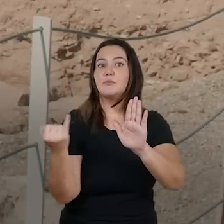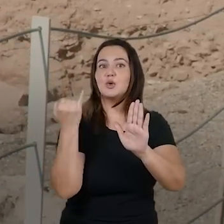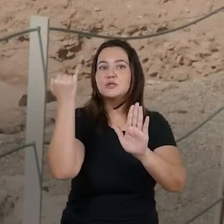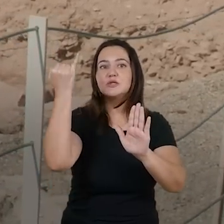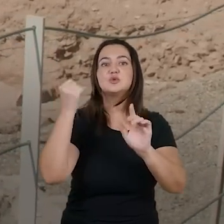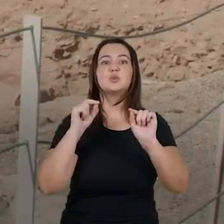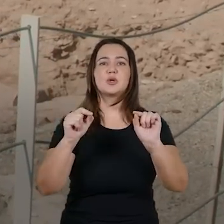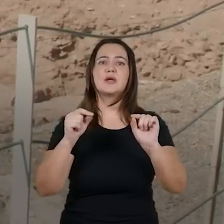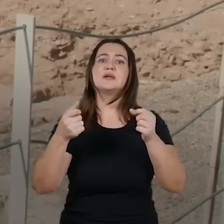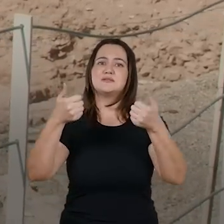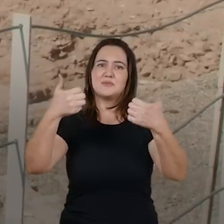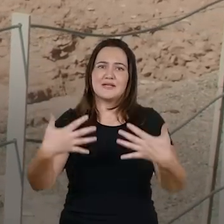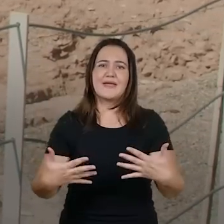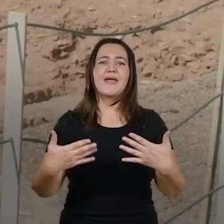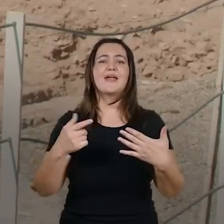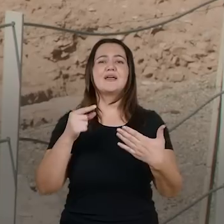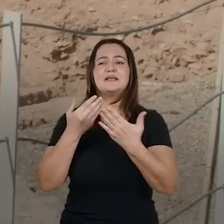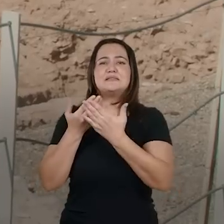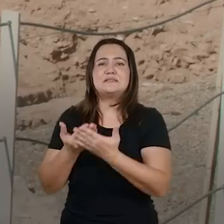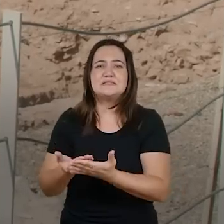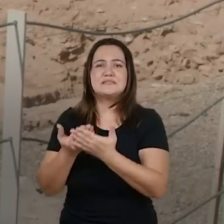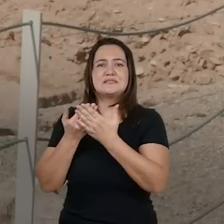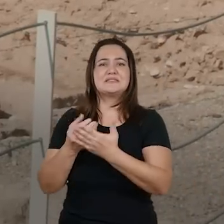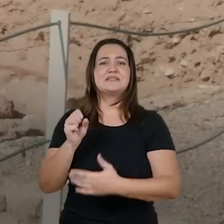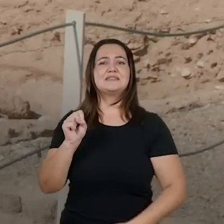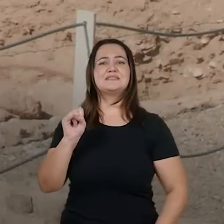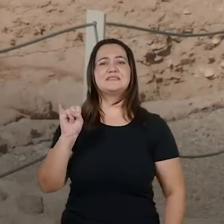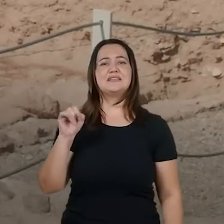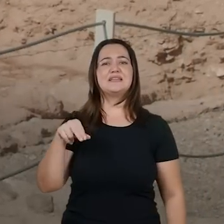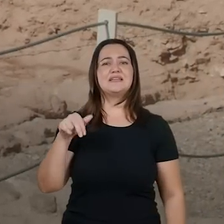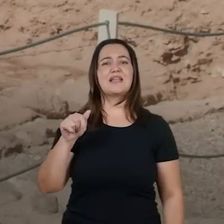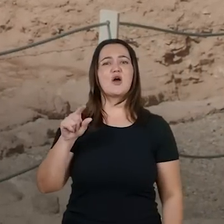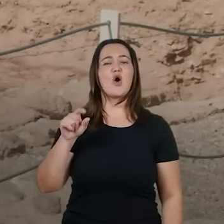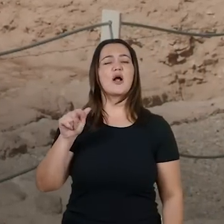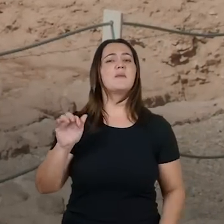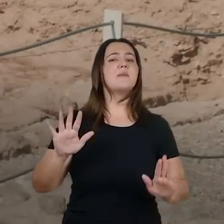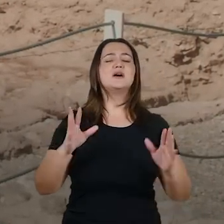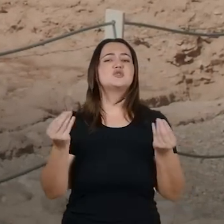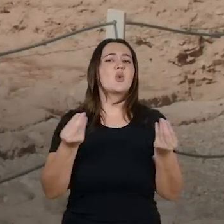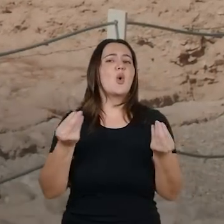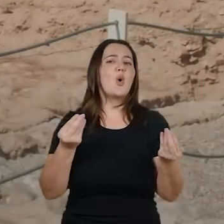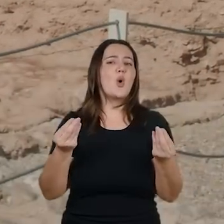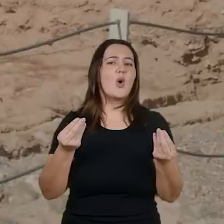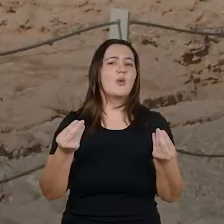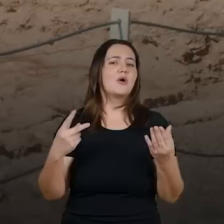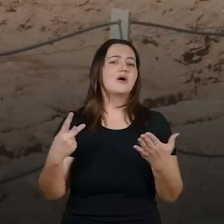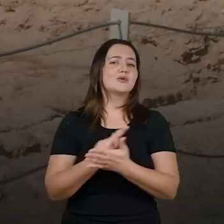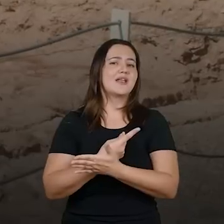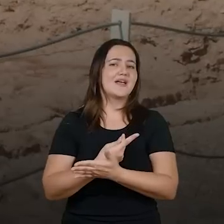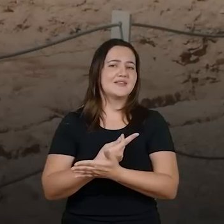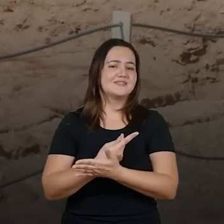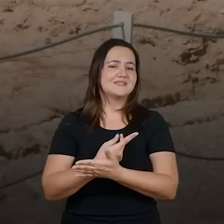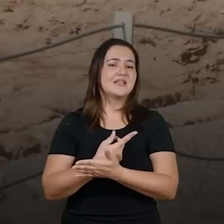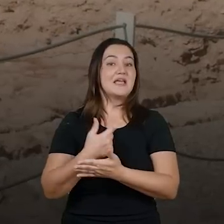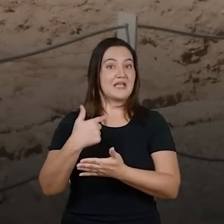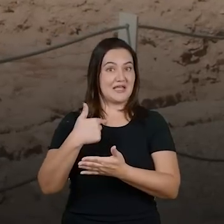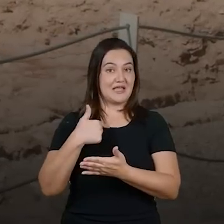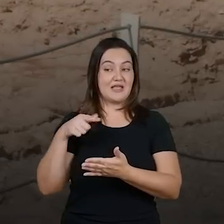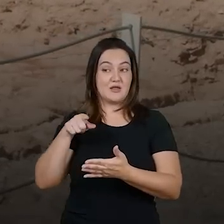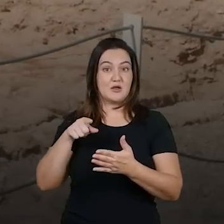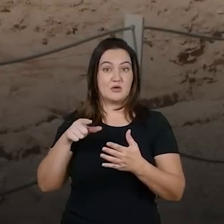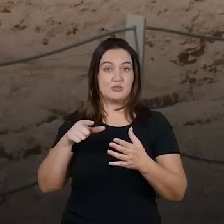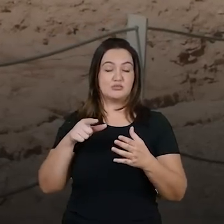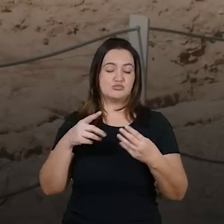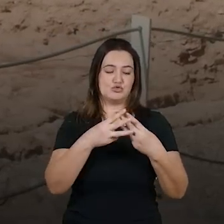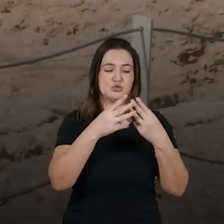importante aqui. Eu falei tanto da sinagoga, falei do bairro judeu, mas como era finalmente essa sinagoga na qual